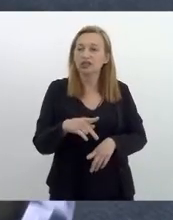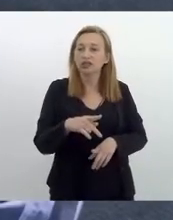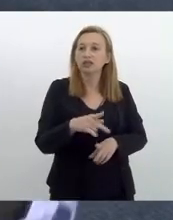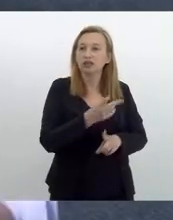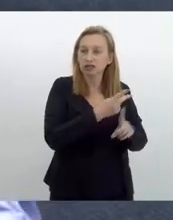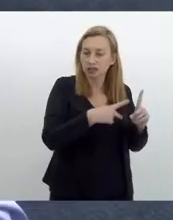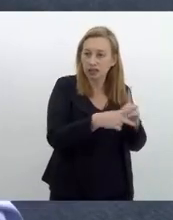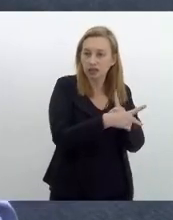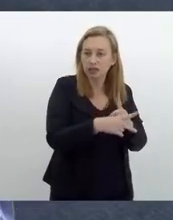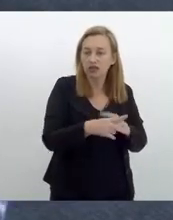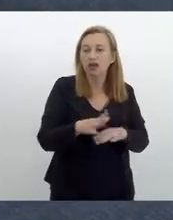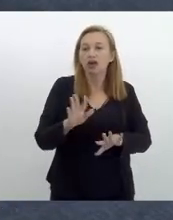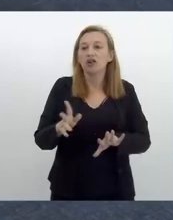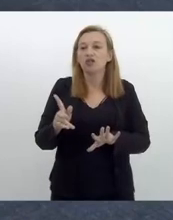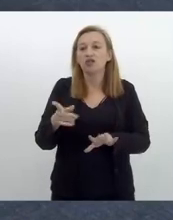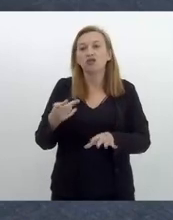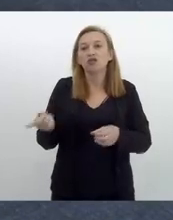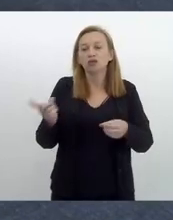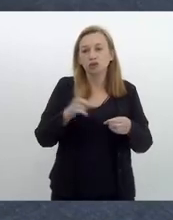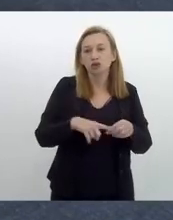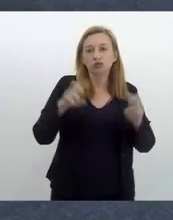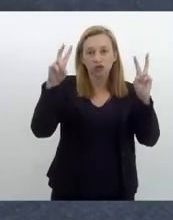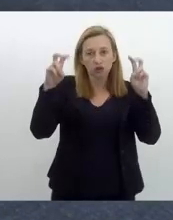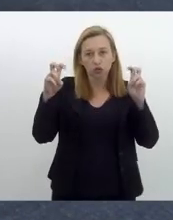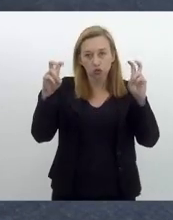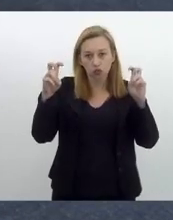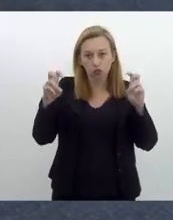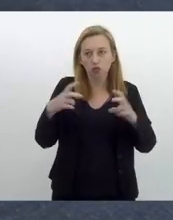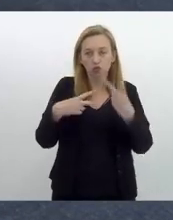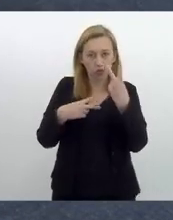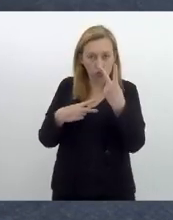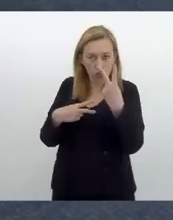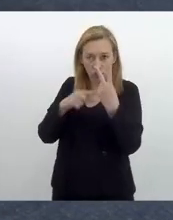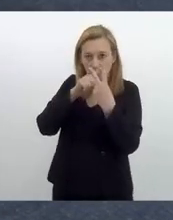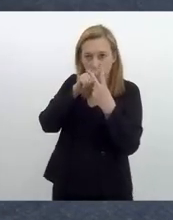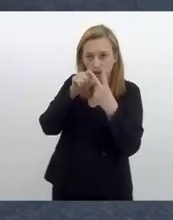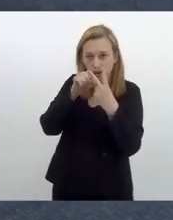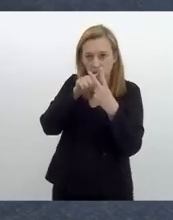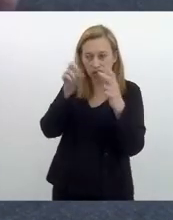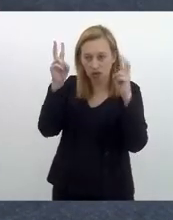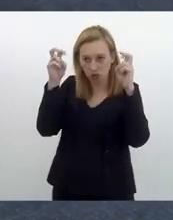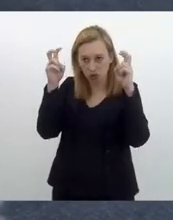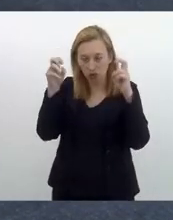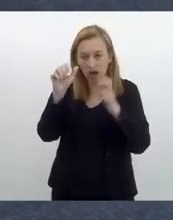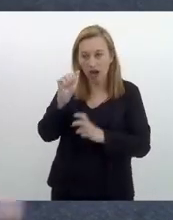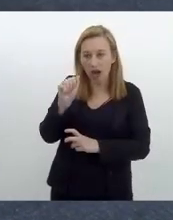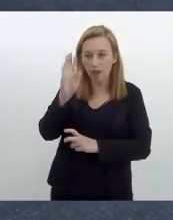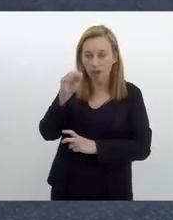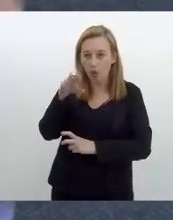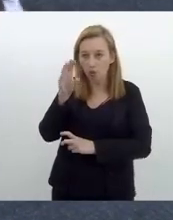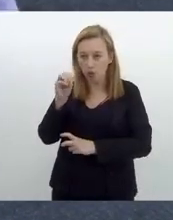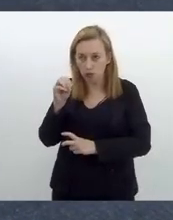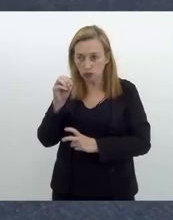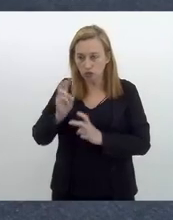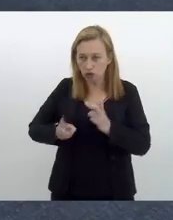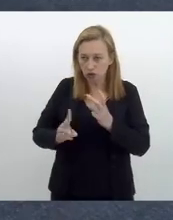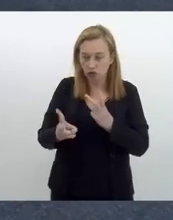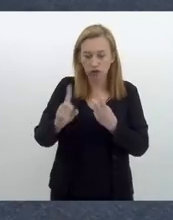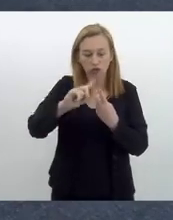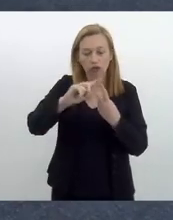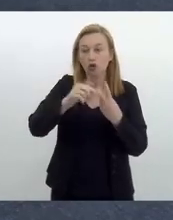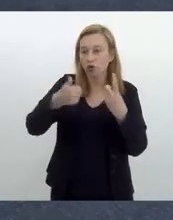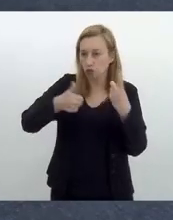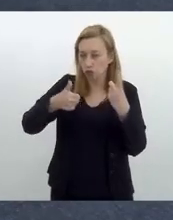voltando a esse ponto que nós tínhamos duas questões sobre o abono permanência duas questões sobre o abono permanência a questão um